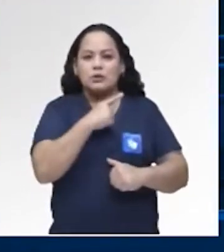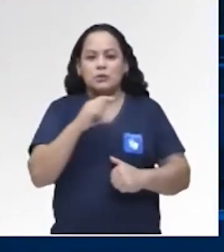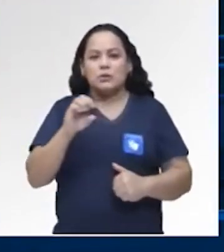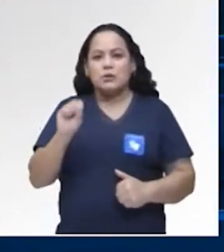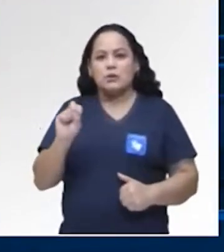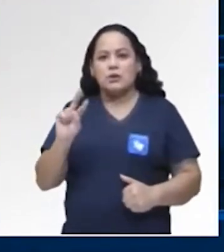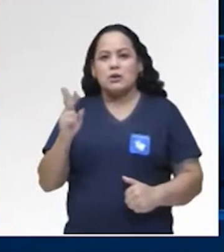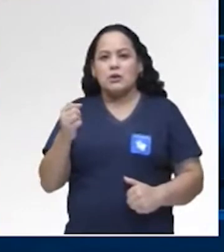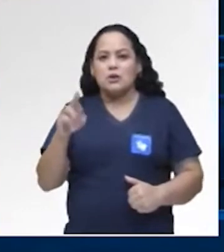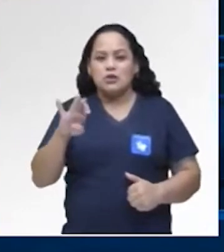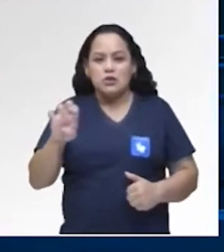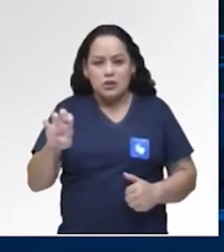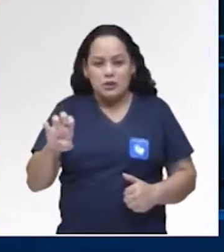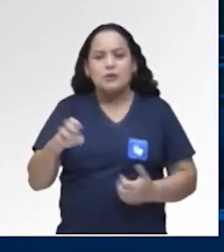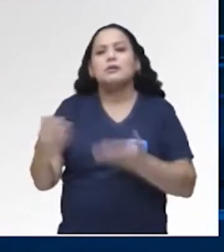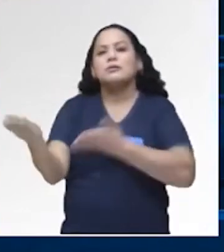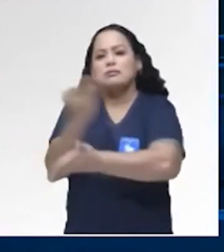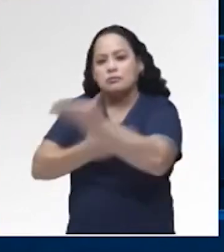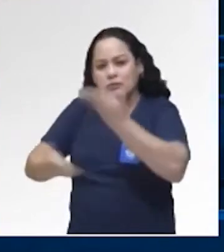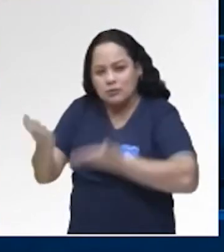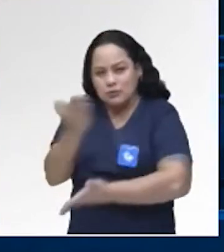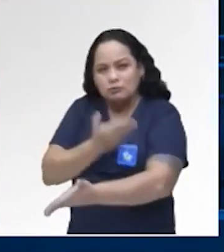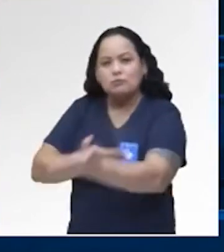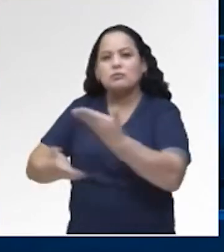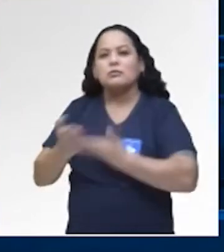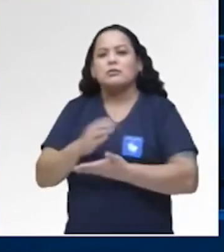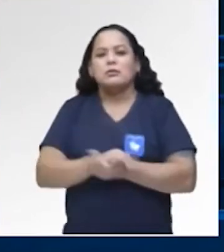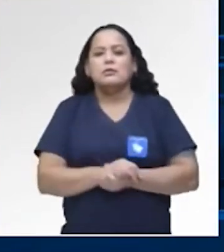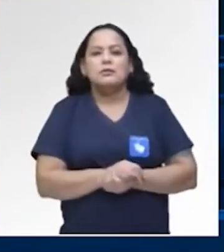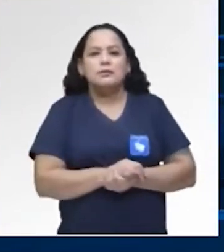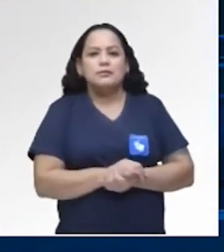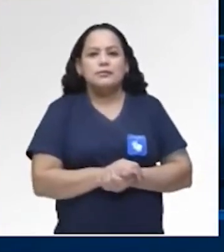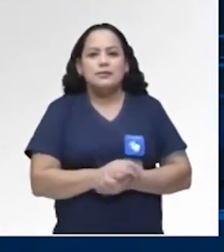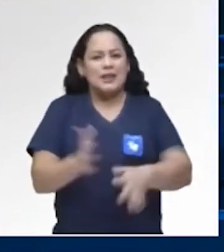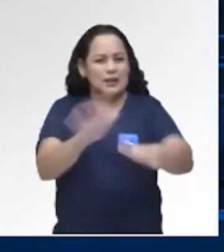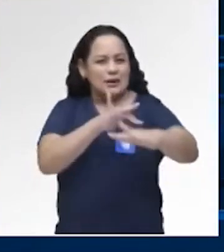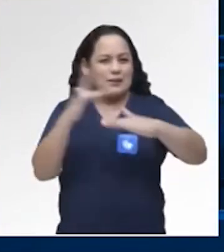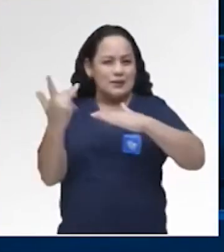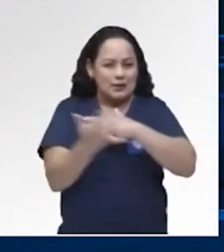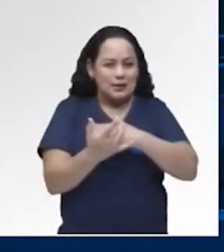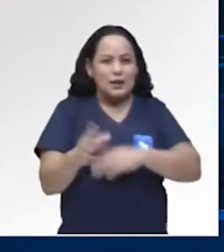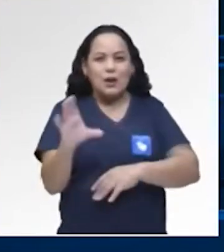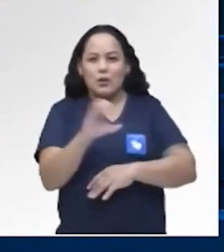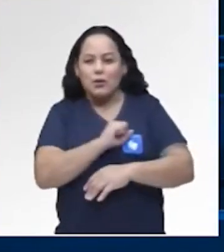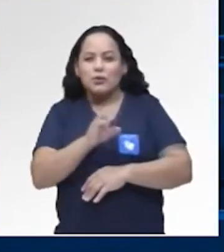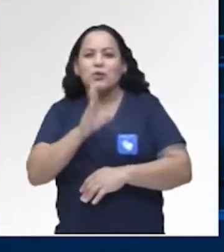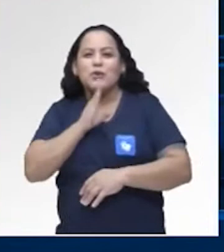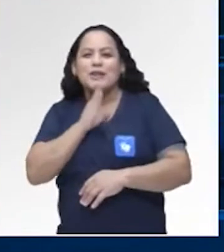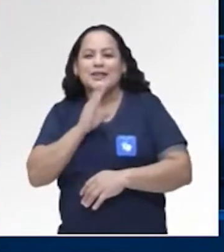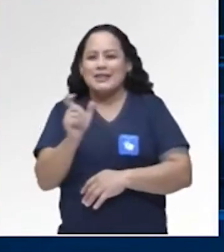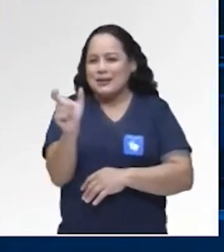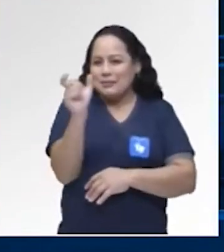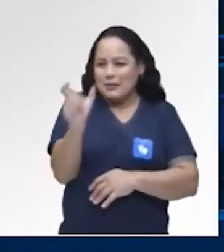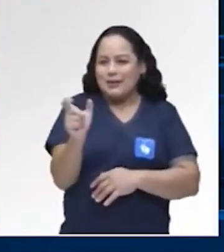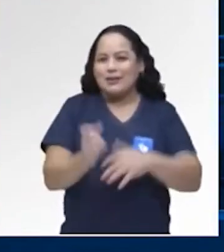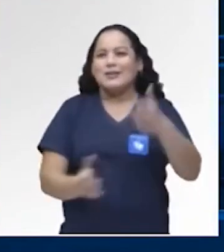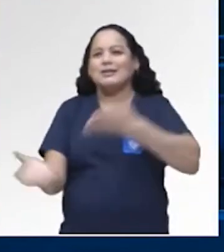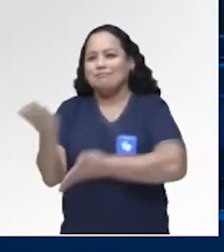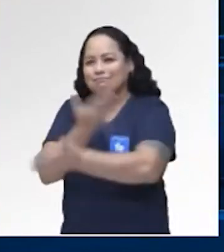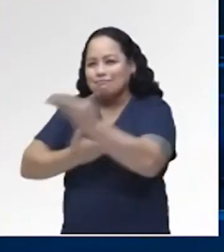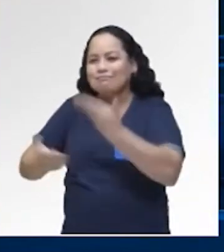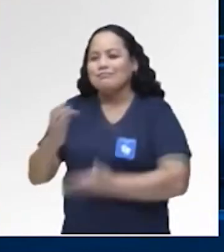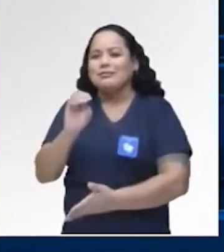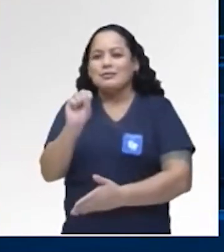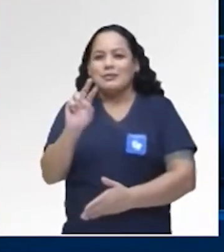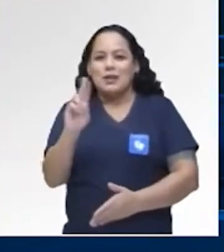que é compartilhar, né? Quem gosta de redes sociais sabe exatamente o que é essa palavrinha, né? Esse verbo, share.